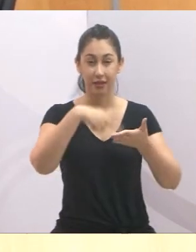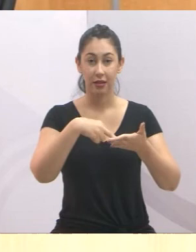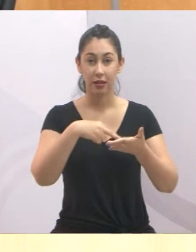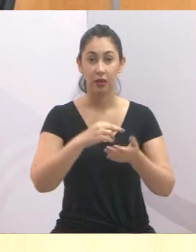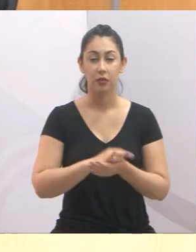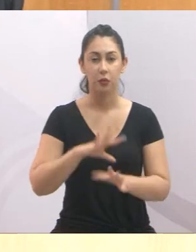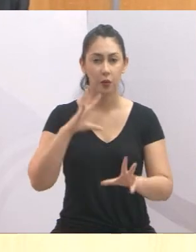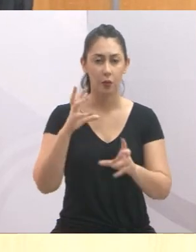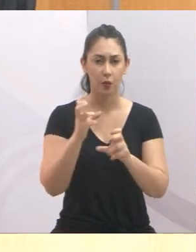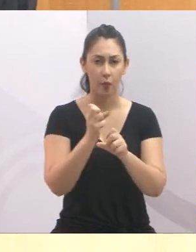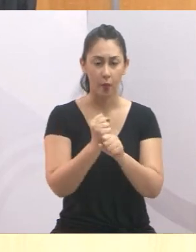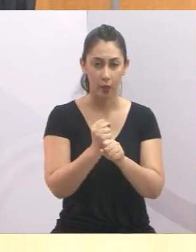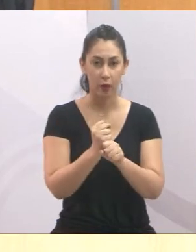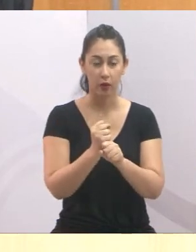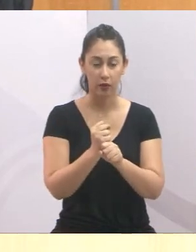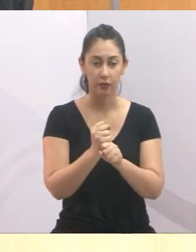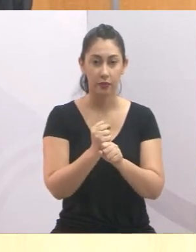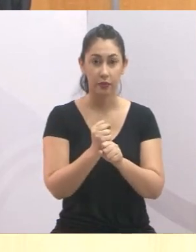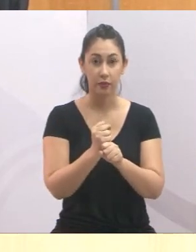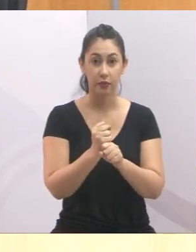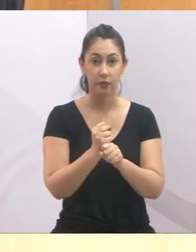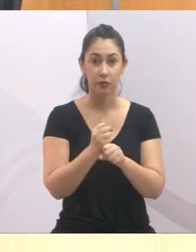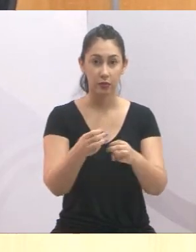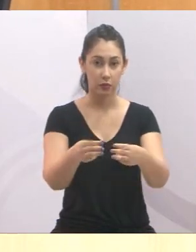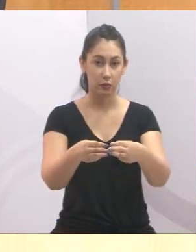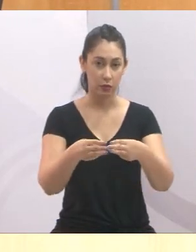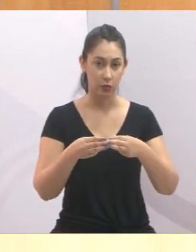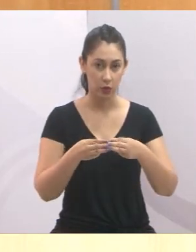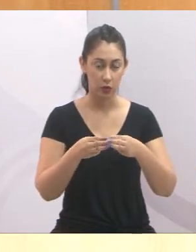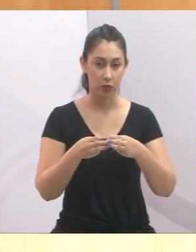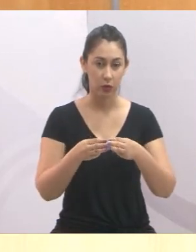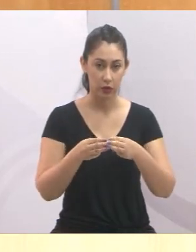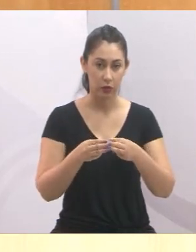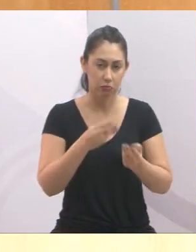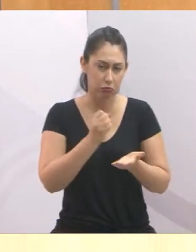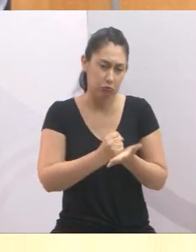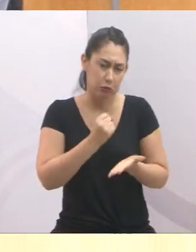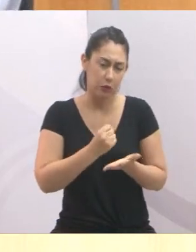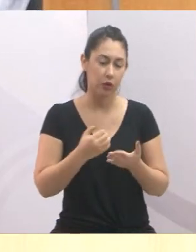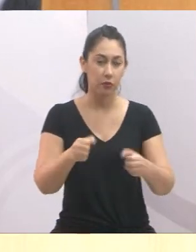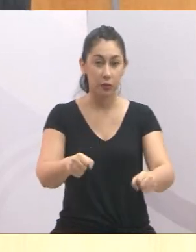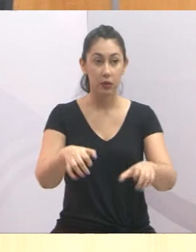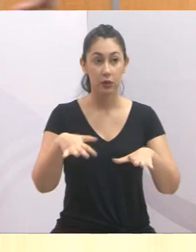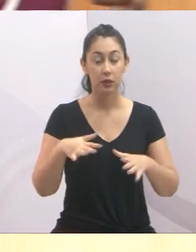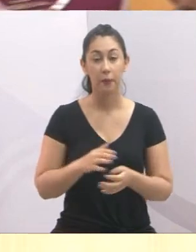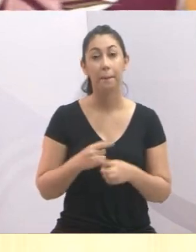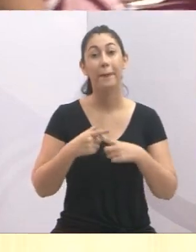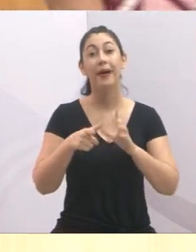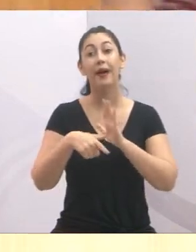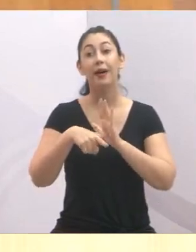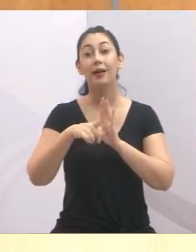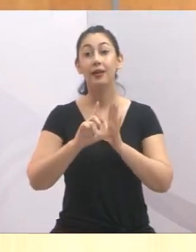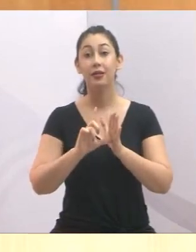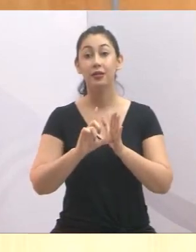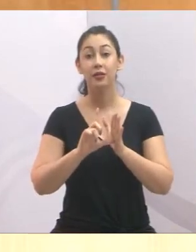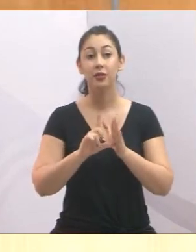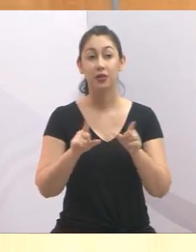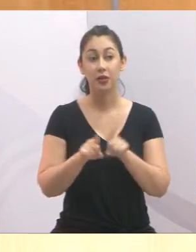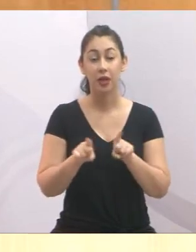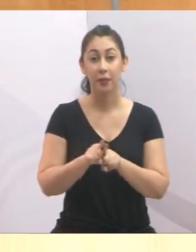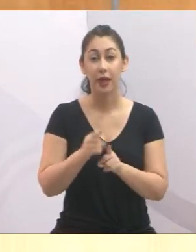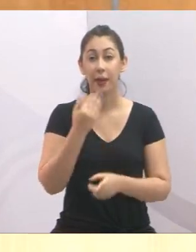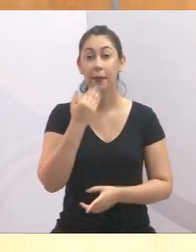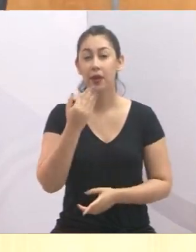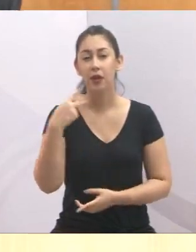das sínteses das moções protocoladas para essa sessão. Antes de iniciar a leitura, a pedido